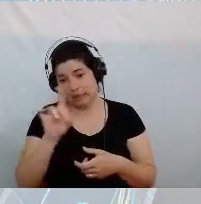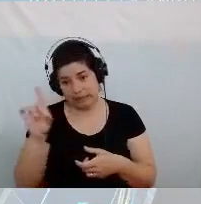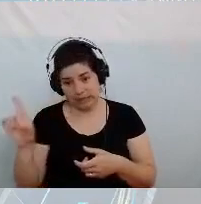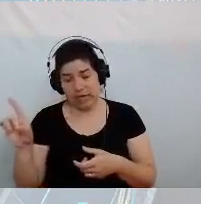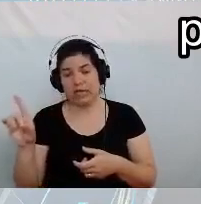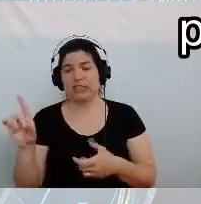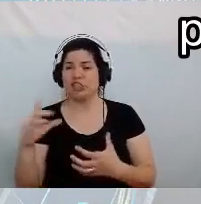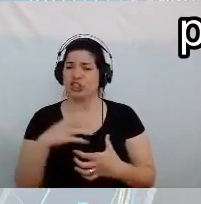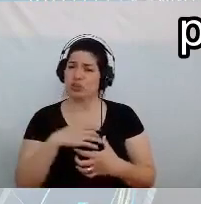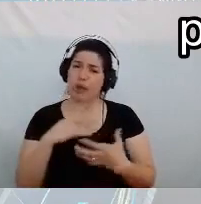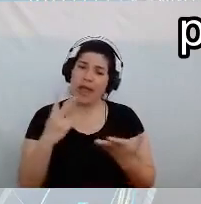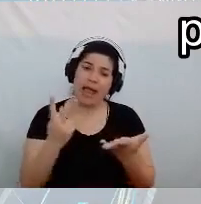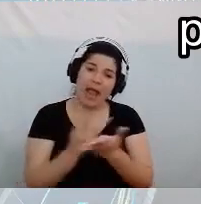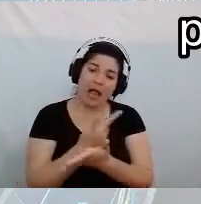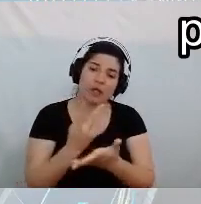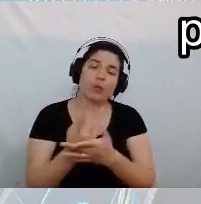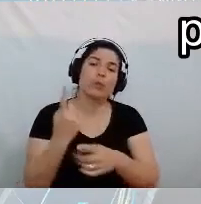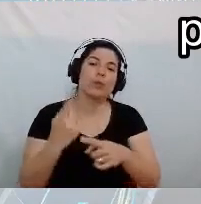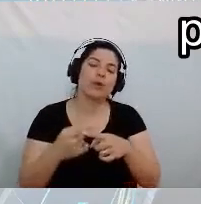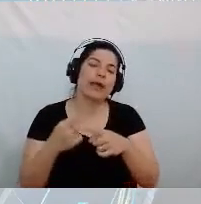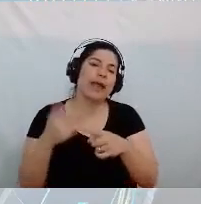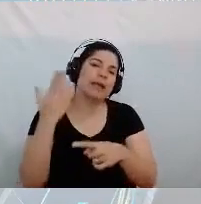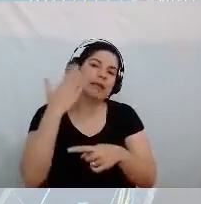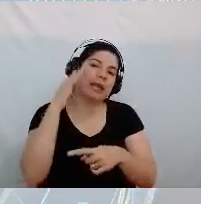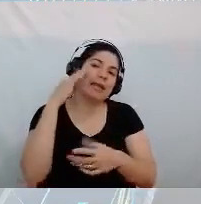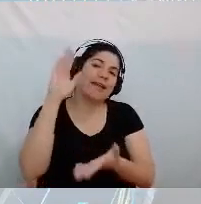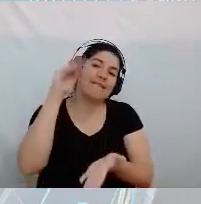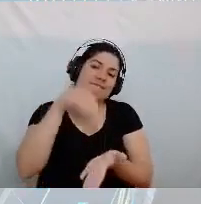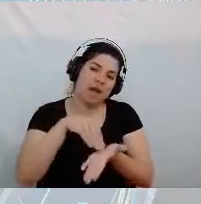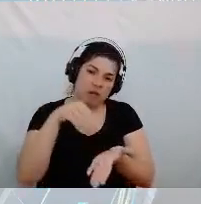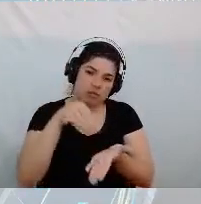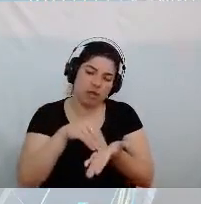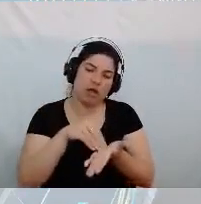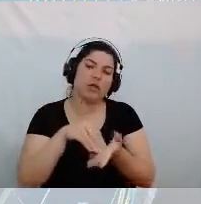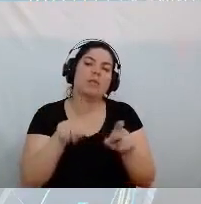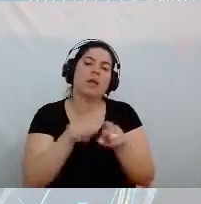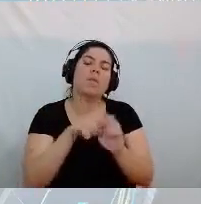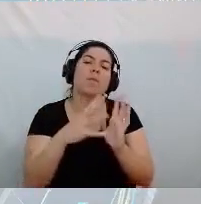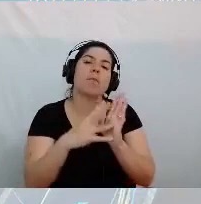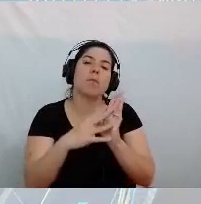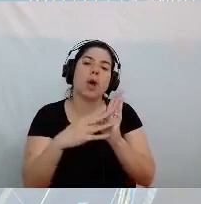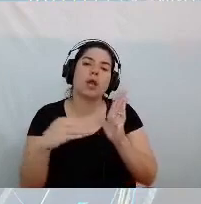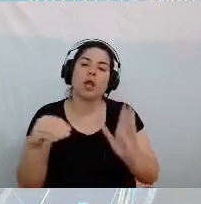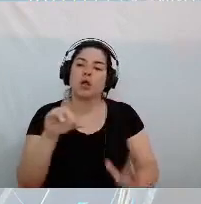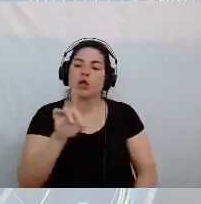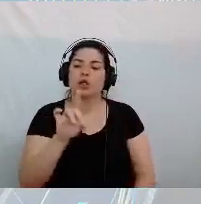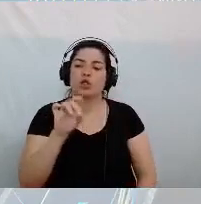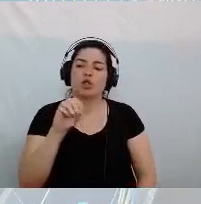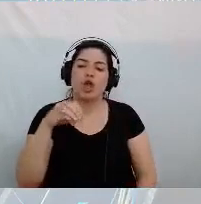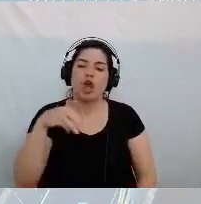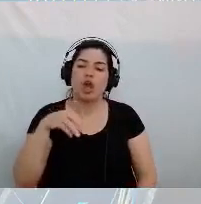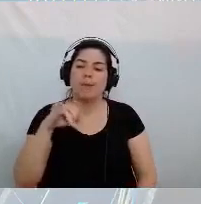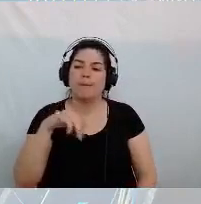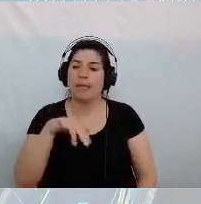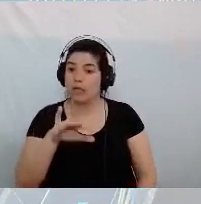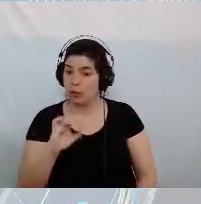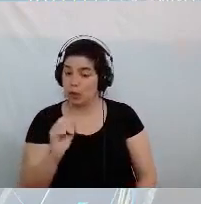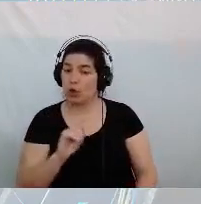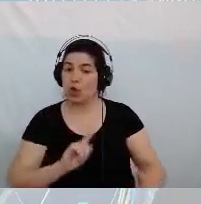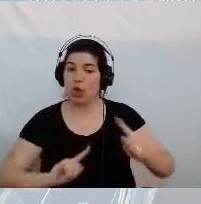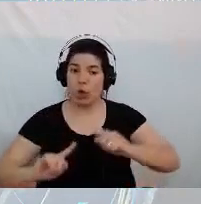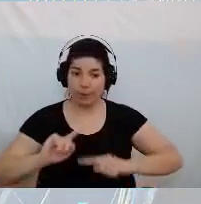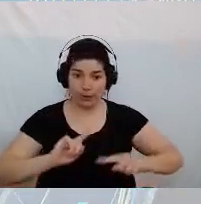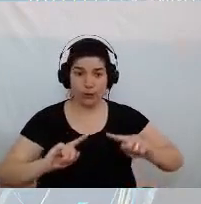exatamente pela falta de entendimento do que que é o modelo de domínio porque no modelo de domínio Por exemplo quando você pensa em domínio design Você tem os